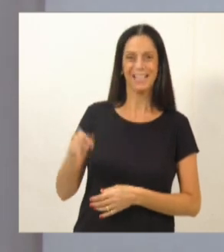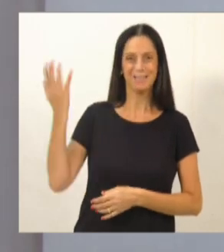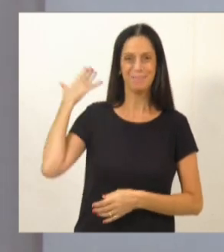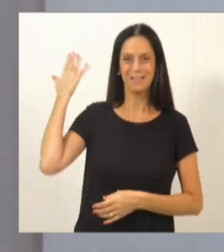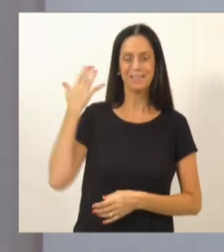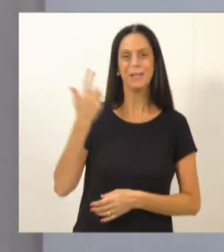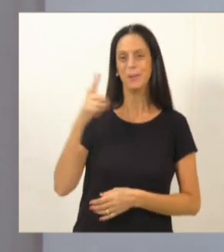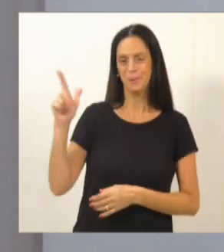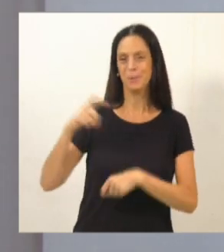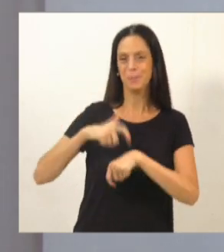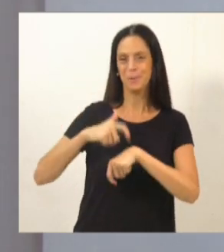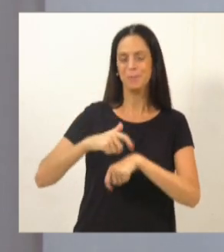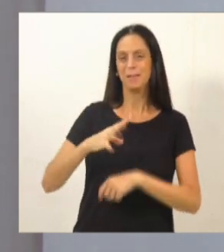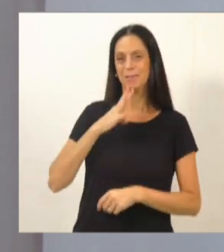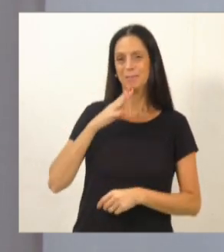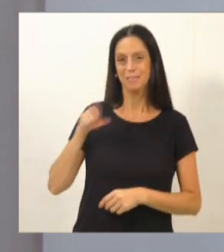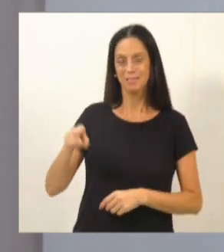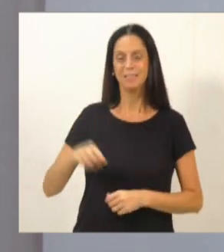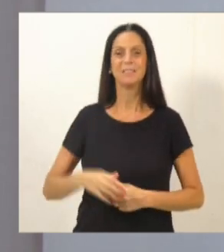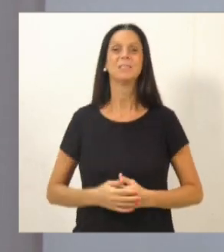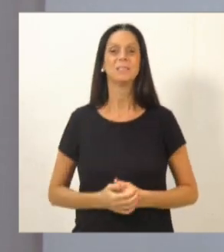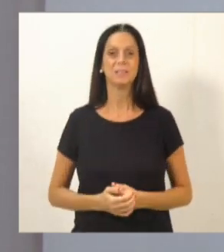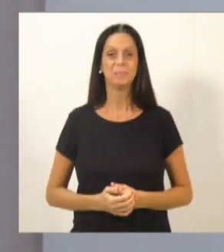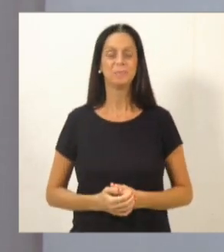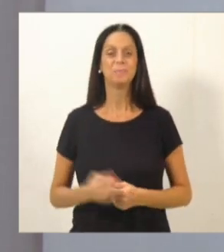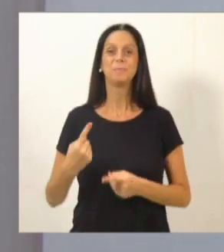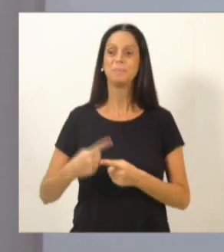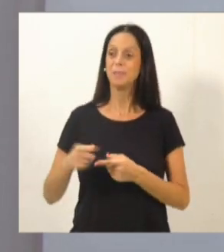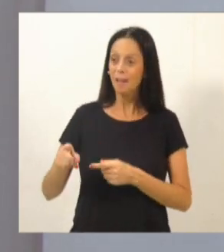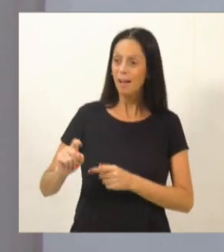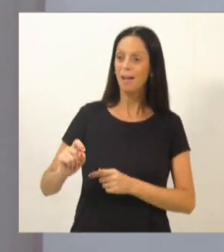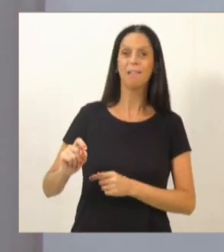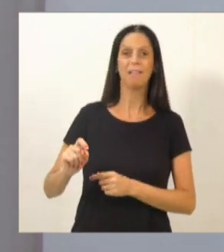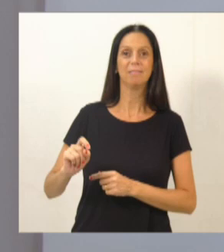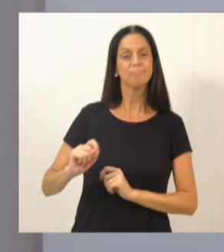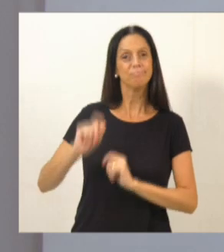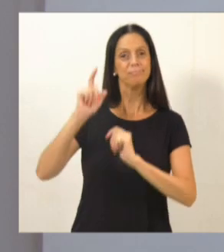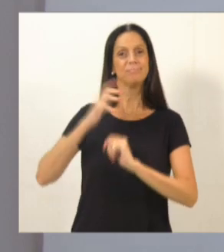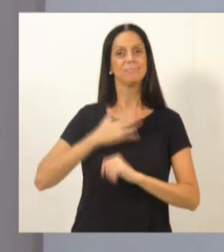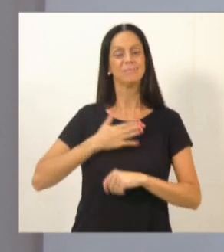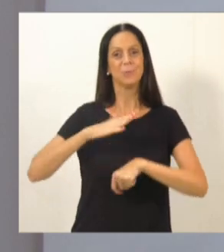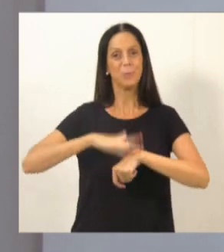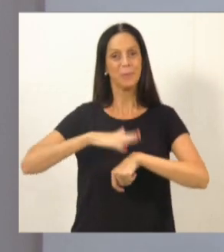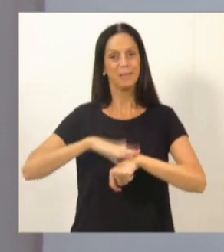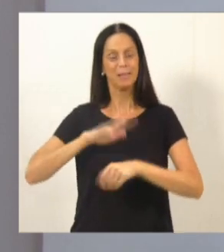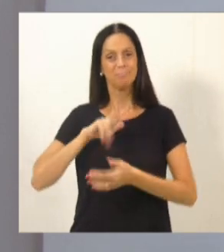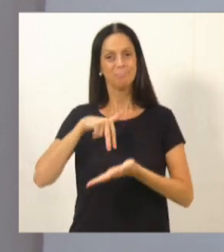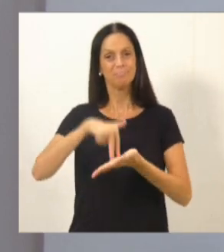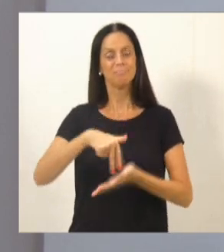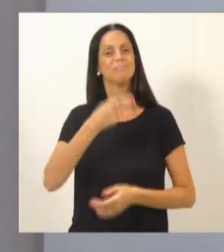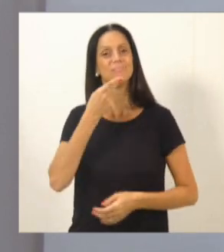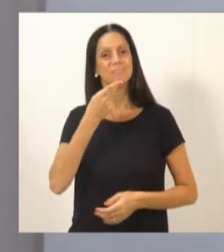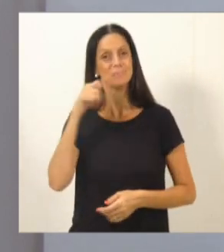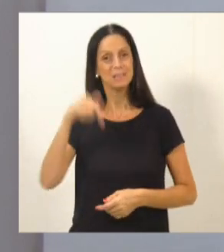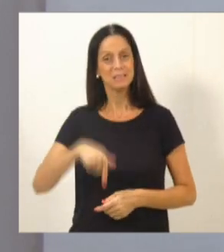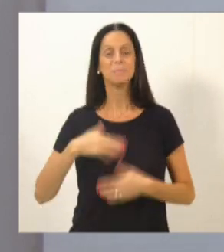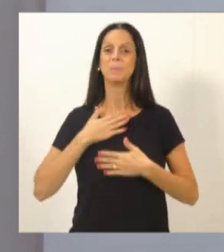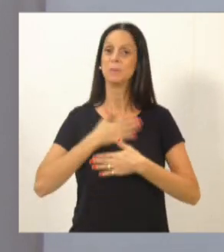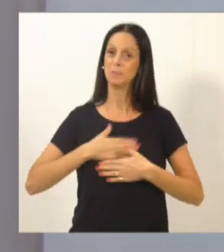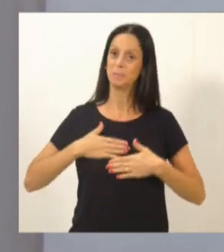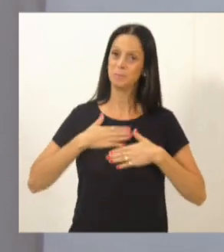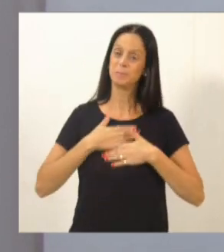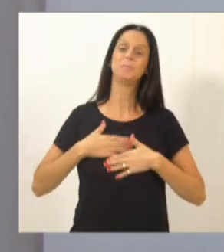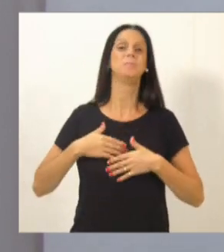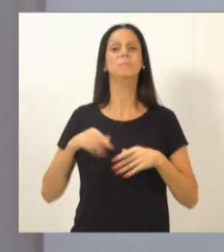e por oferecer esse momento para a gente. Então, dizer para vocês que é uma satisfação muito grande estar aqui.